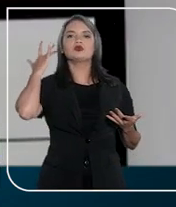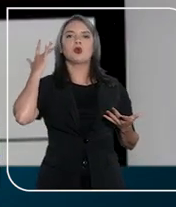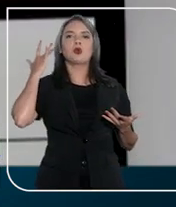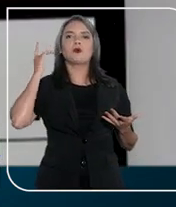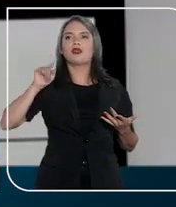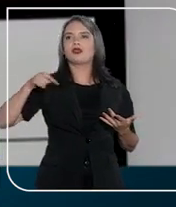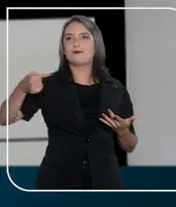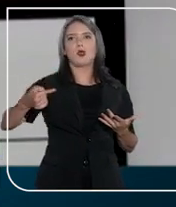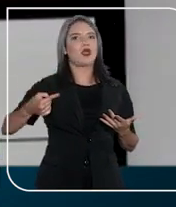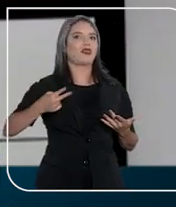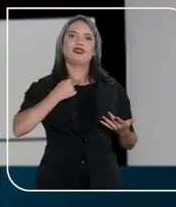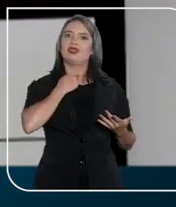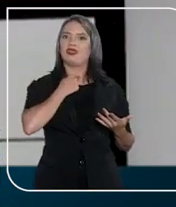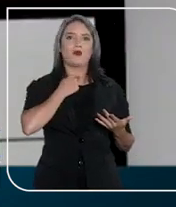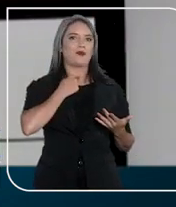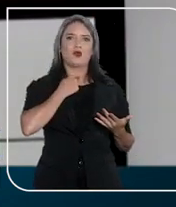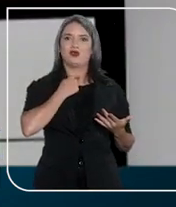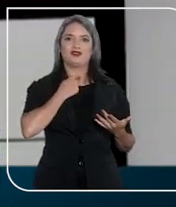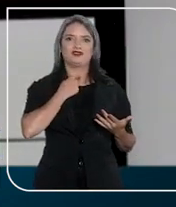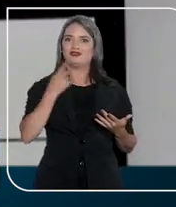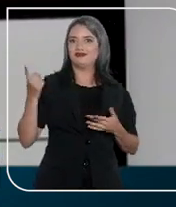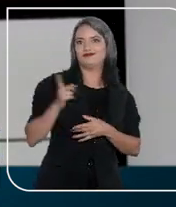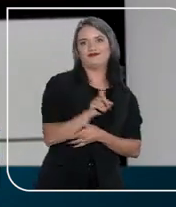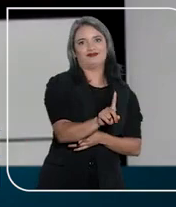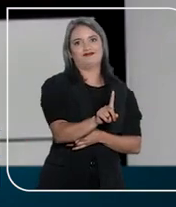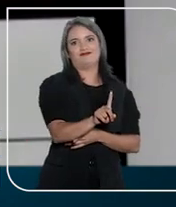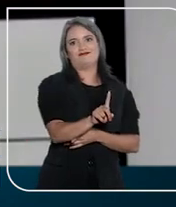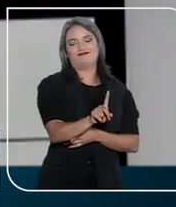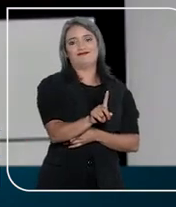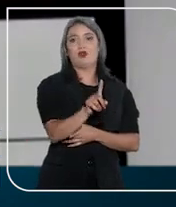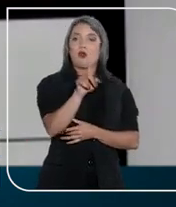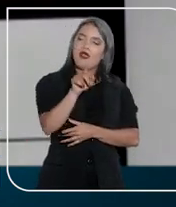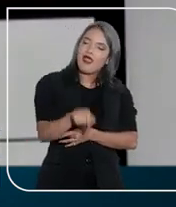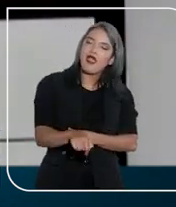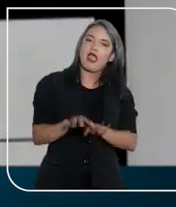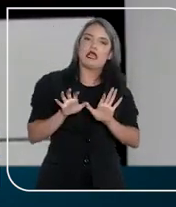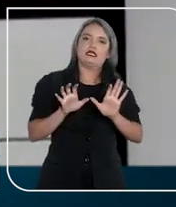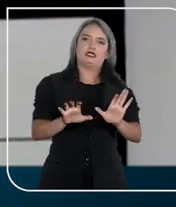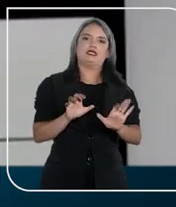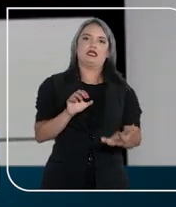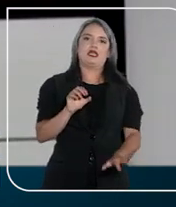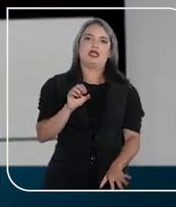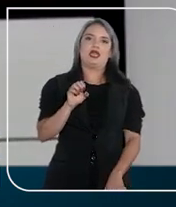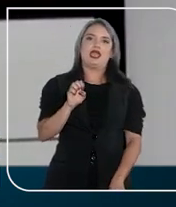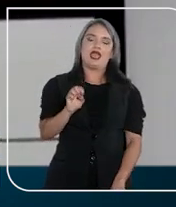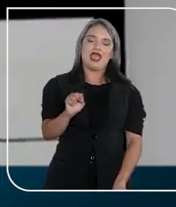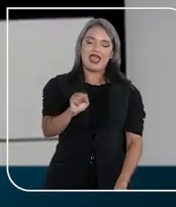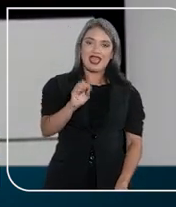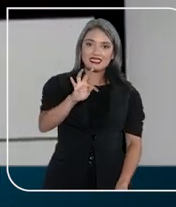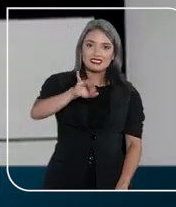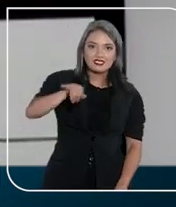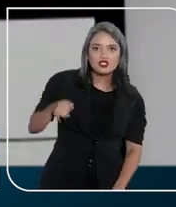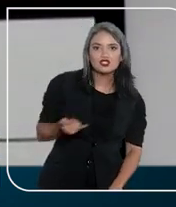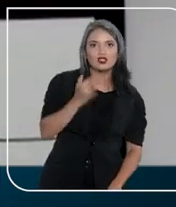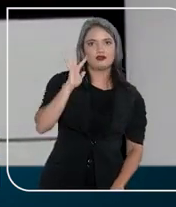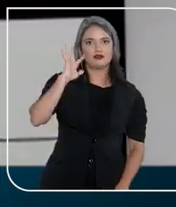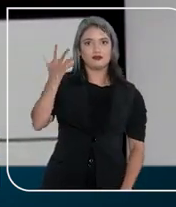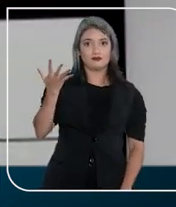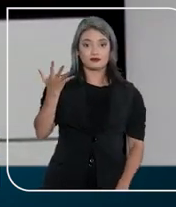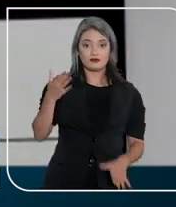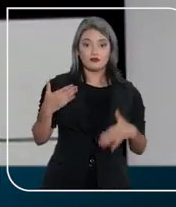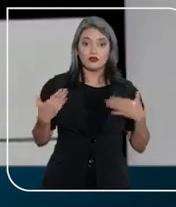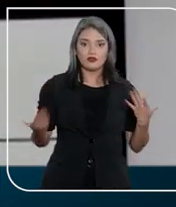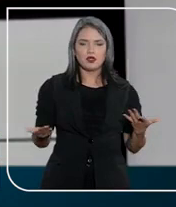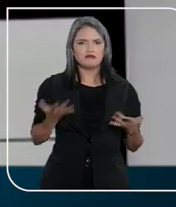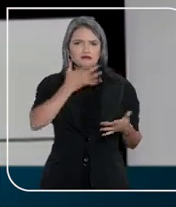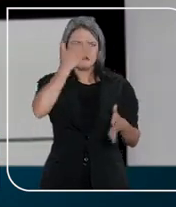classificação não tem mais direito. Essa é a jurisprudência do Superior Tribunal de Justiça. Então, se a desistência, por